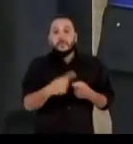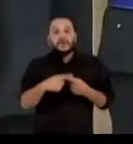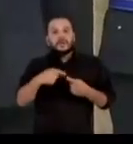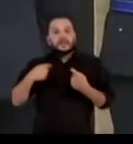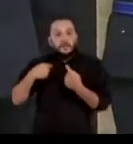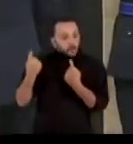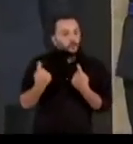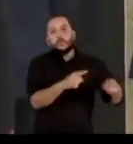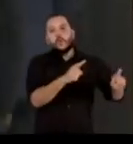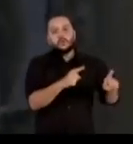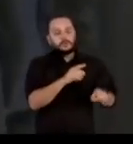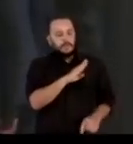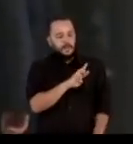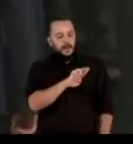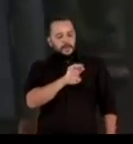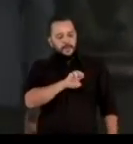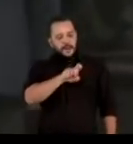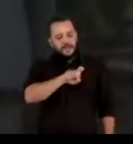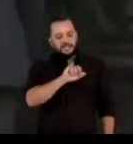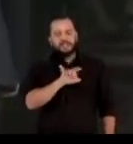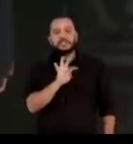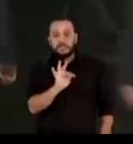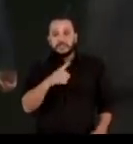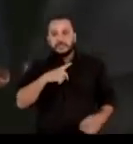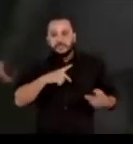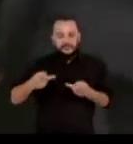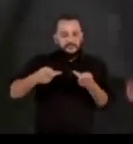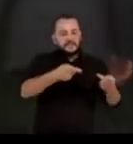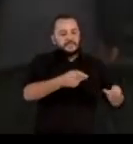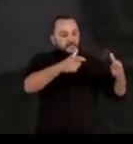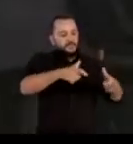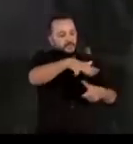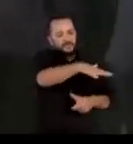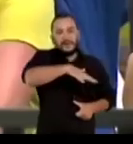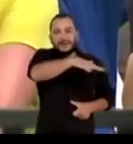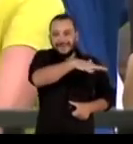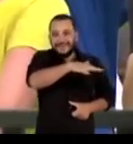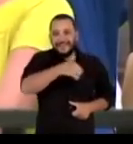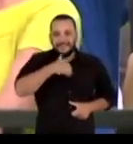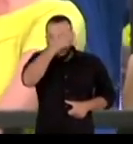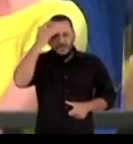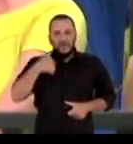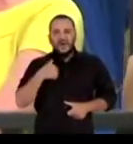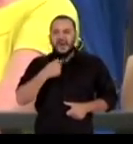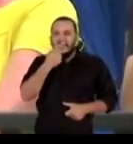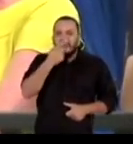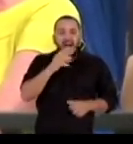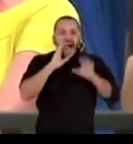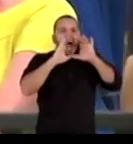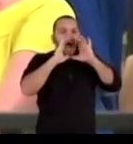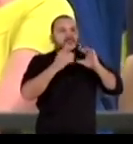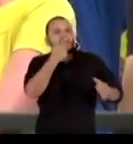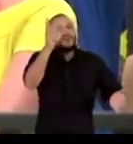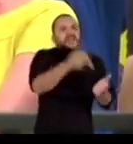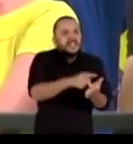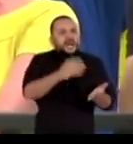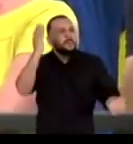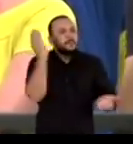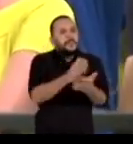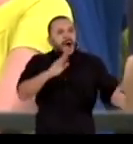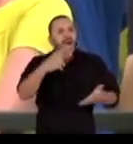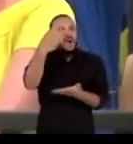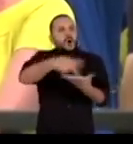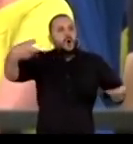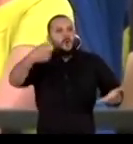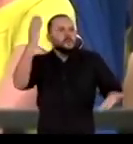Brexit na visita que fez a Luxemburgo. Manifestantes gritavam: "Fale a verdade, pare com o golpe".